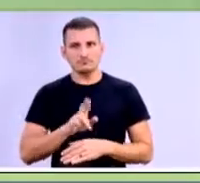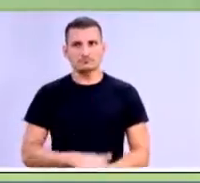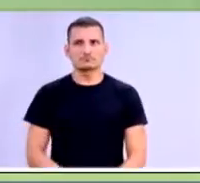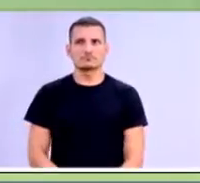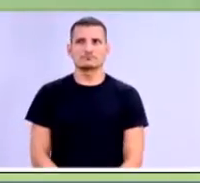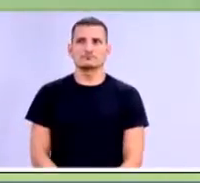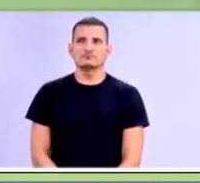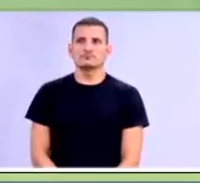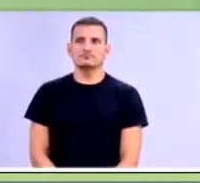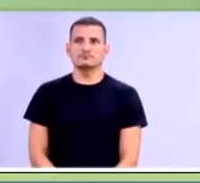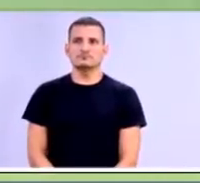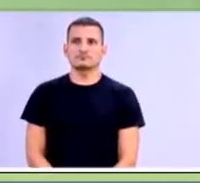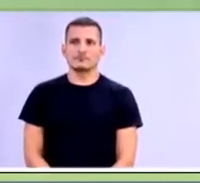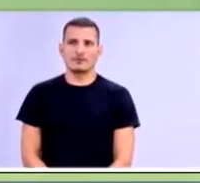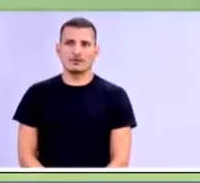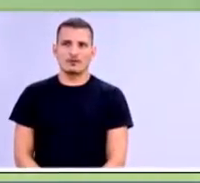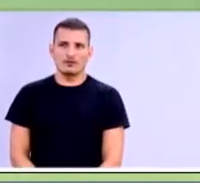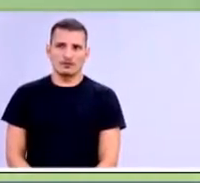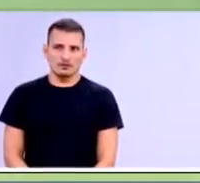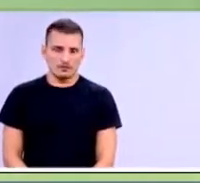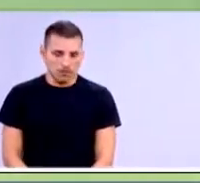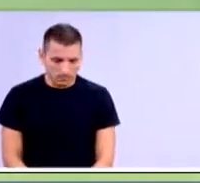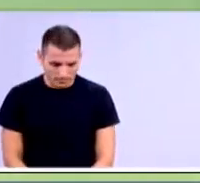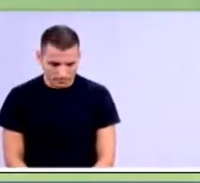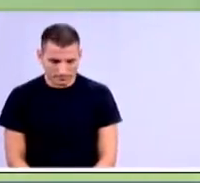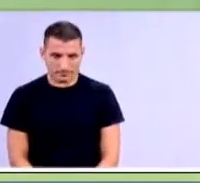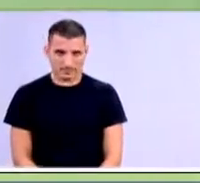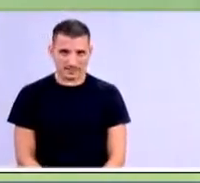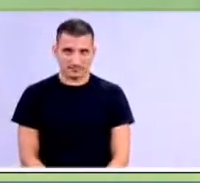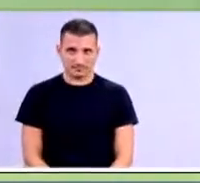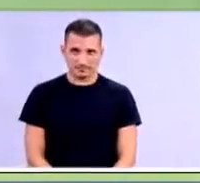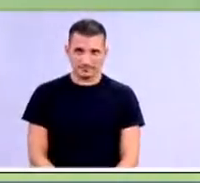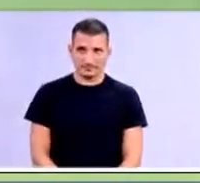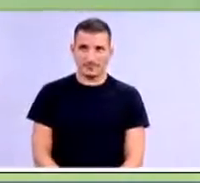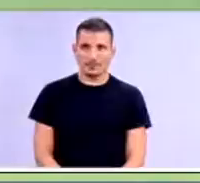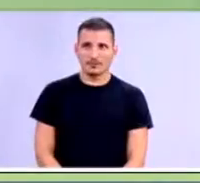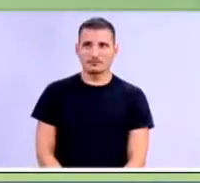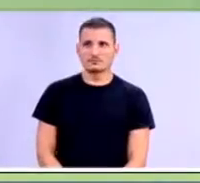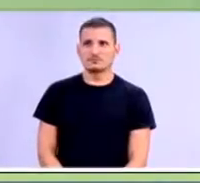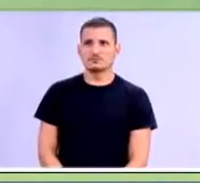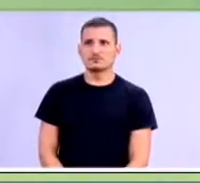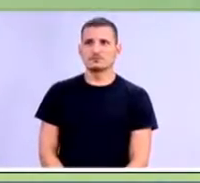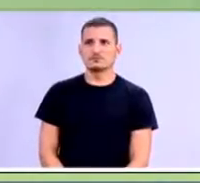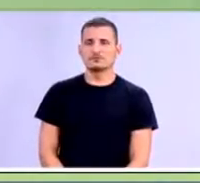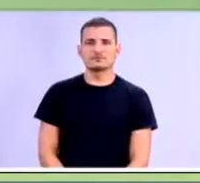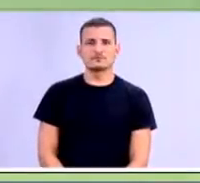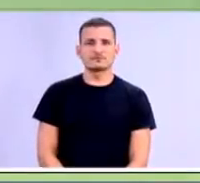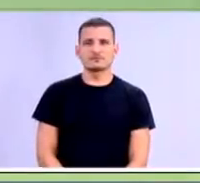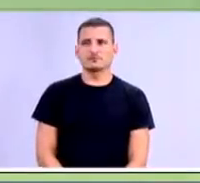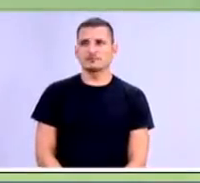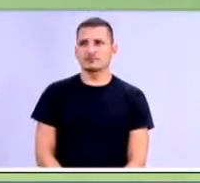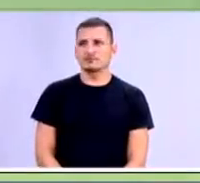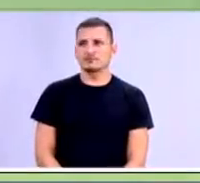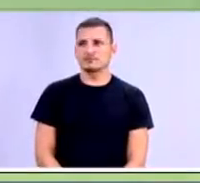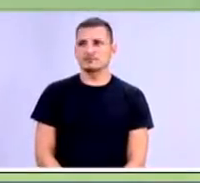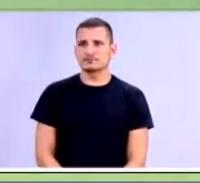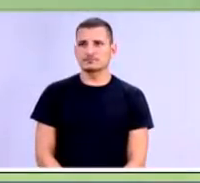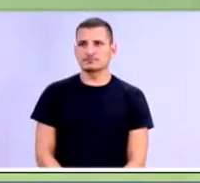enviar? Não é um ofício, porque o ofício ele é típico de